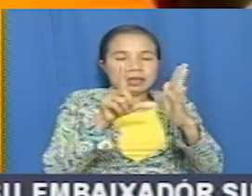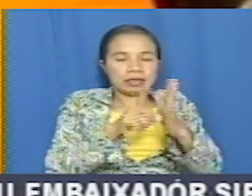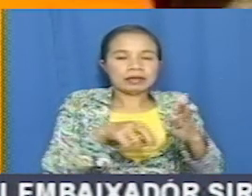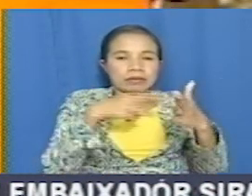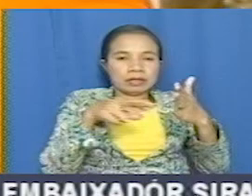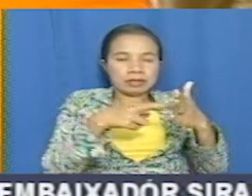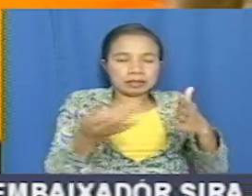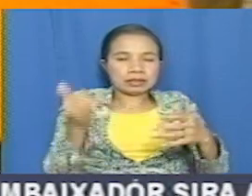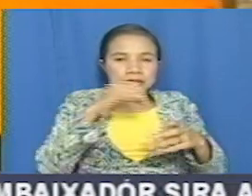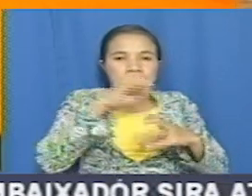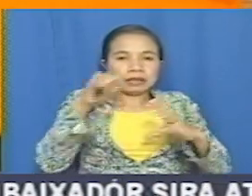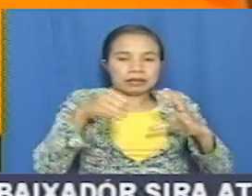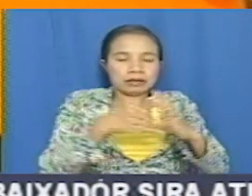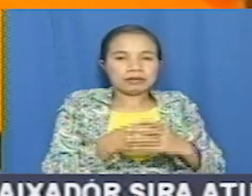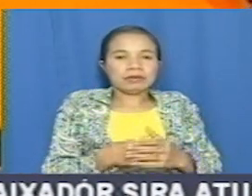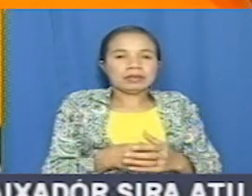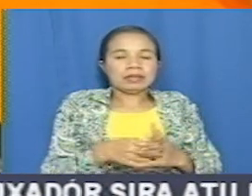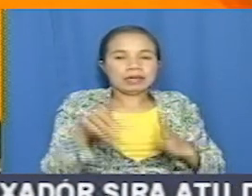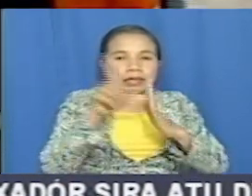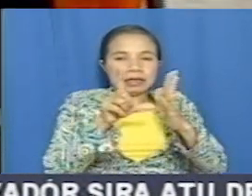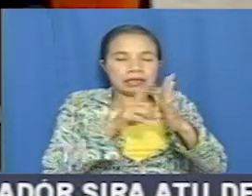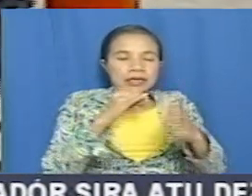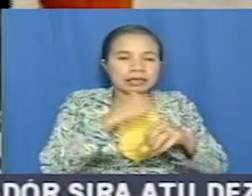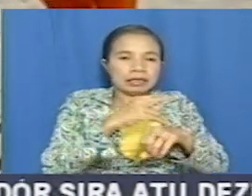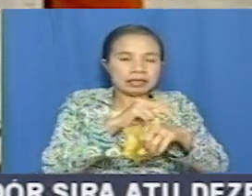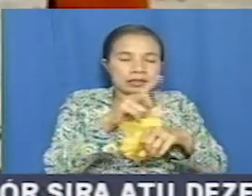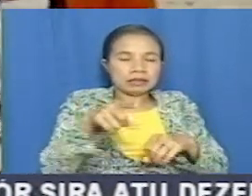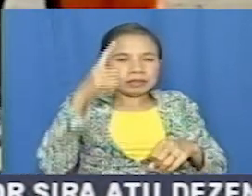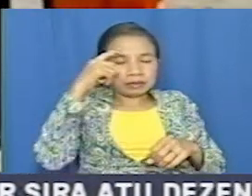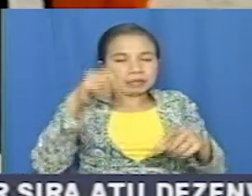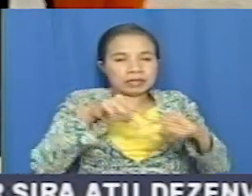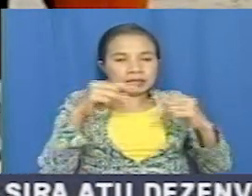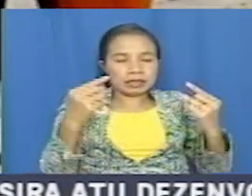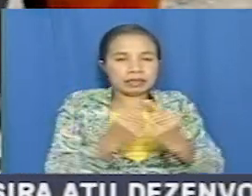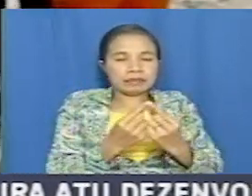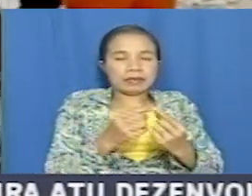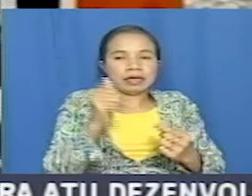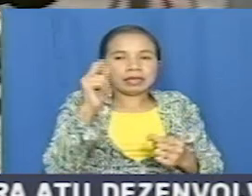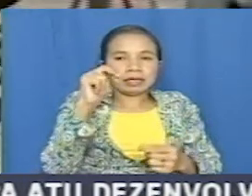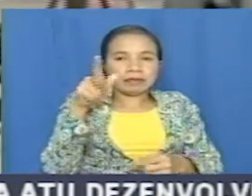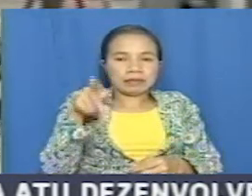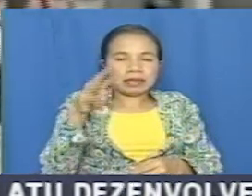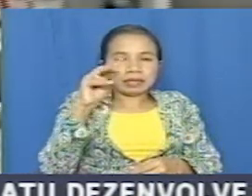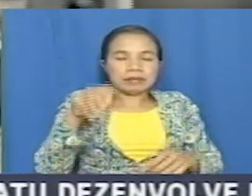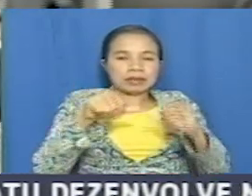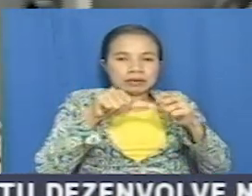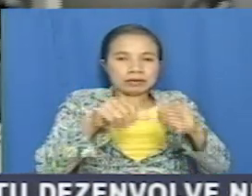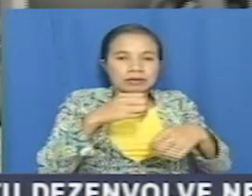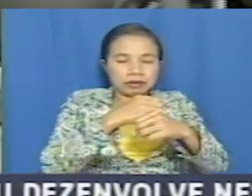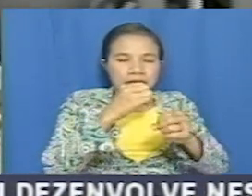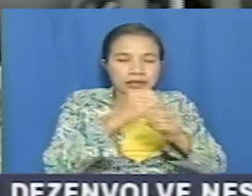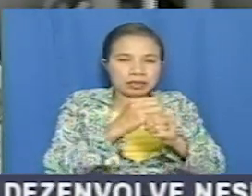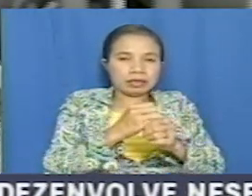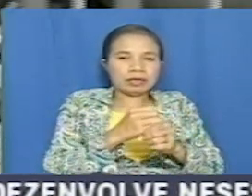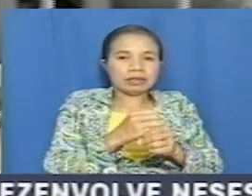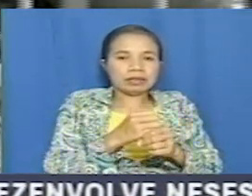regulamento CIRA, inclui padrão internacional NIAN. Também a equipa técnica ANPM NIAN se continua a inspeção da Safety